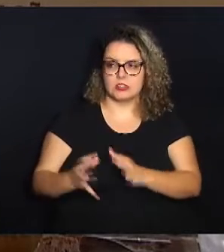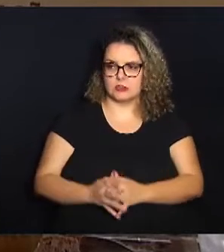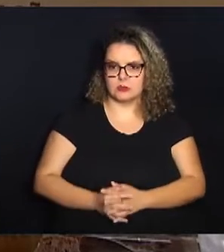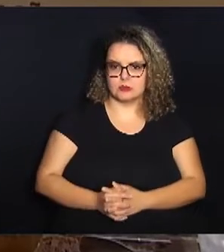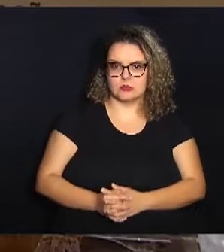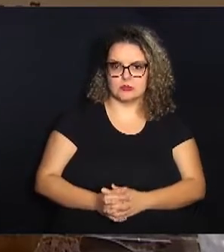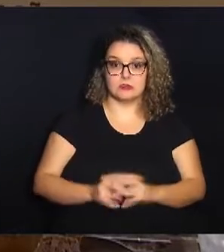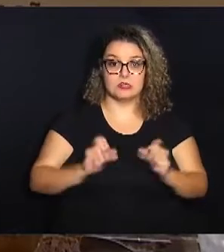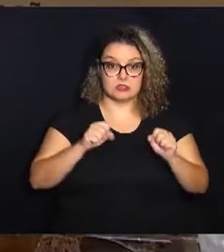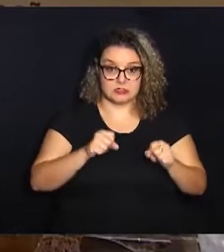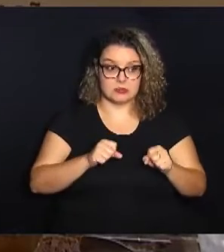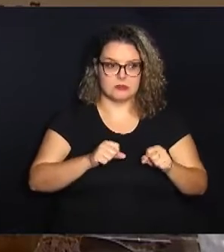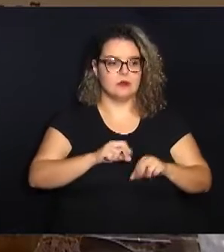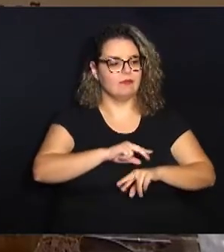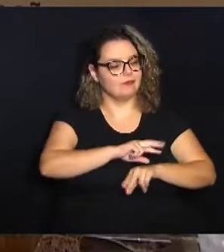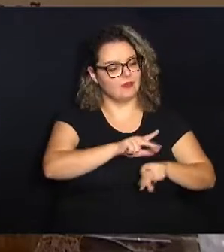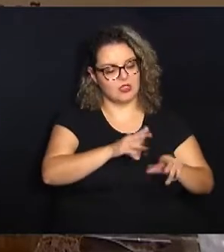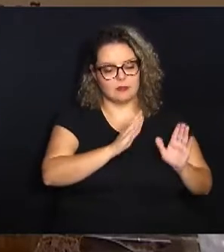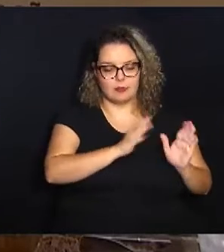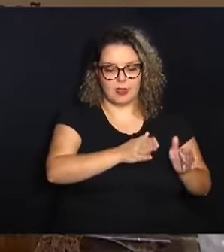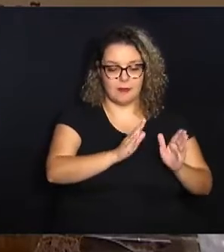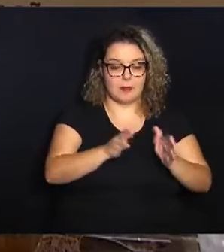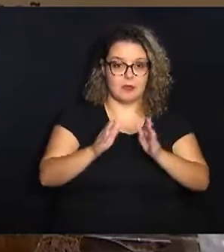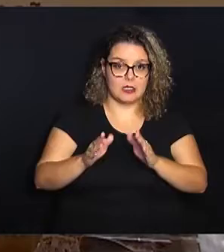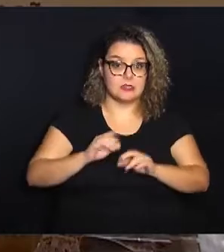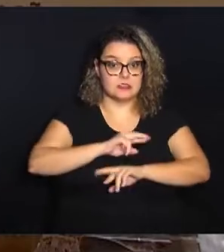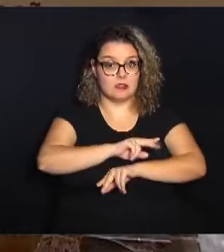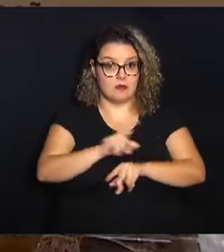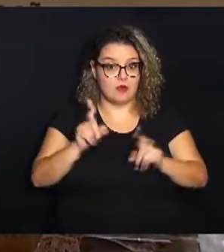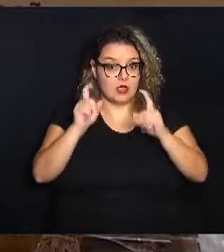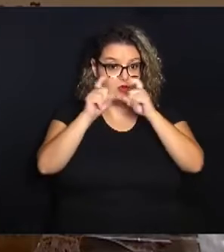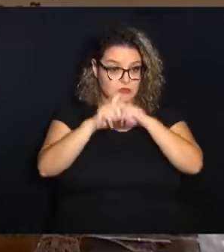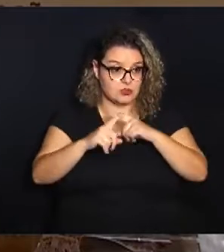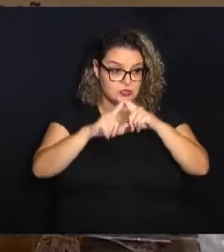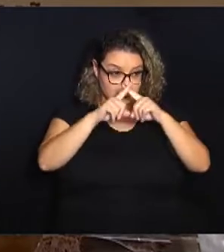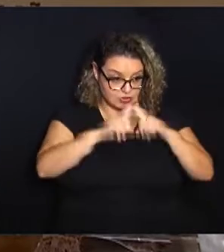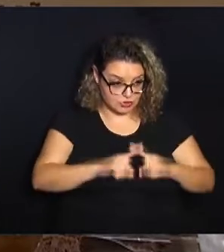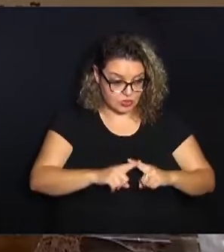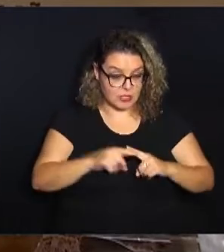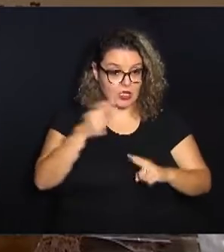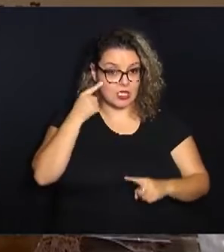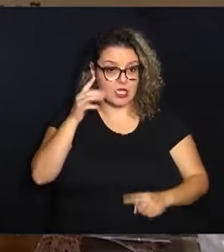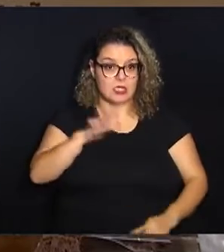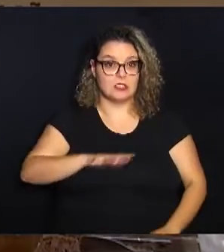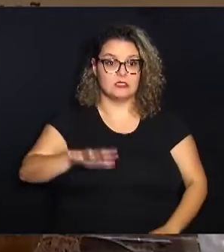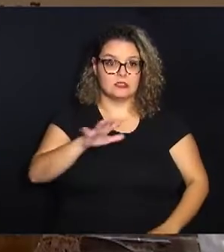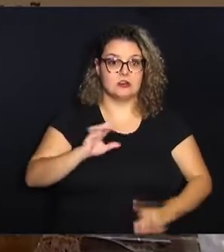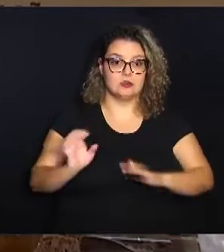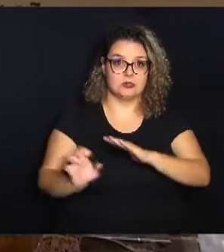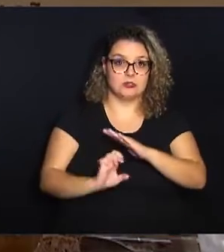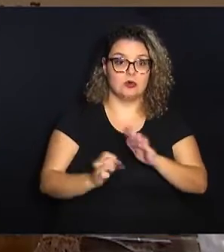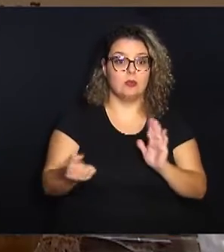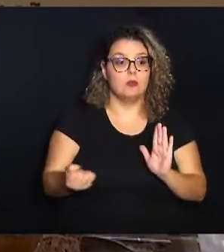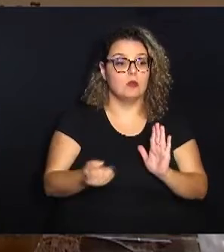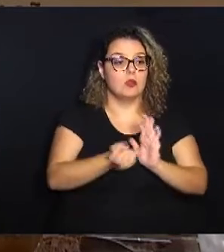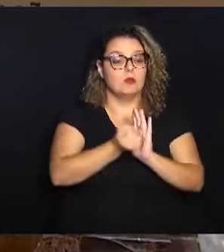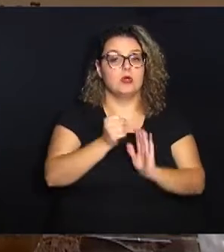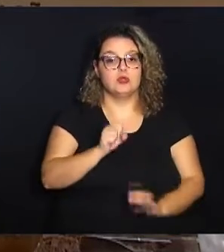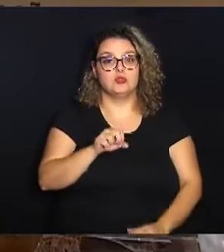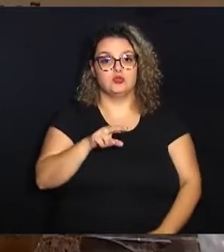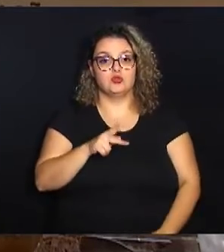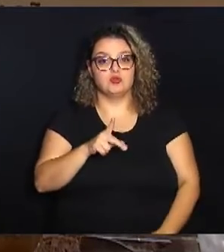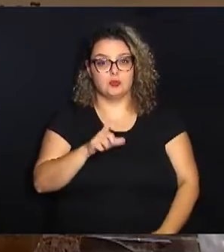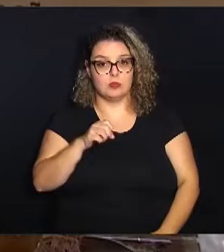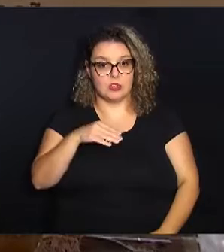Sim, são várias etapas, né, ainda são muitos desafios. A ideia inicial da empresa era ser uma empresa, uma marca de suplementos e